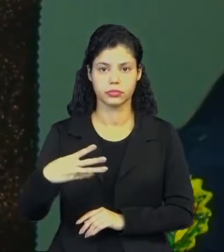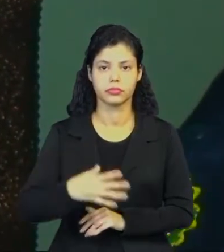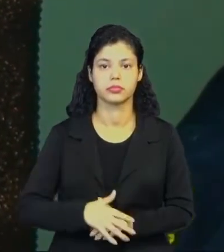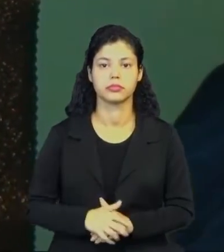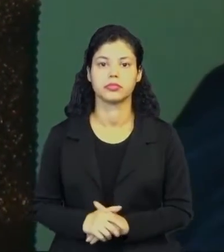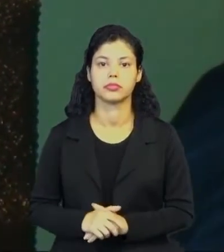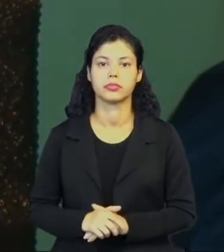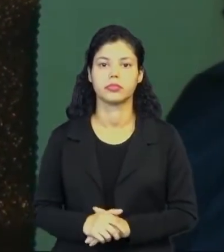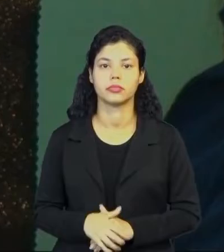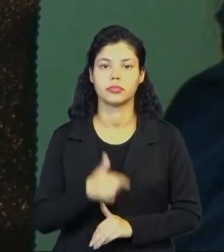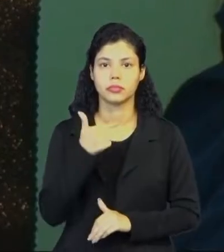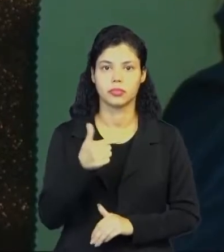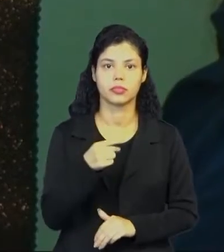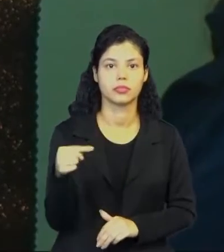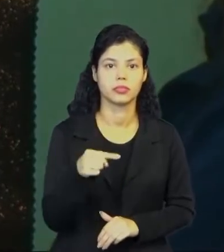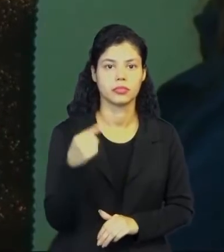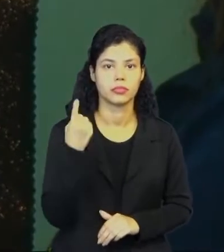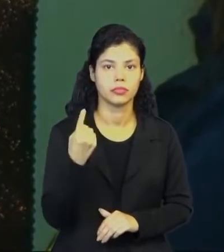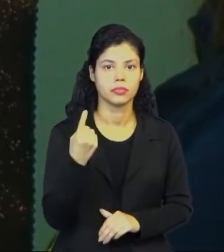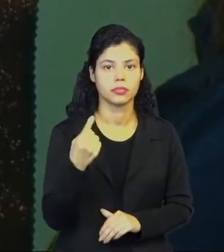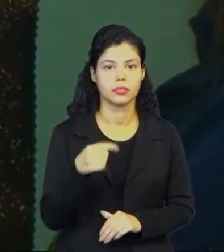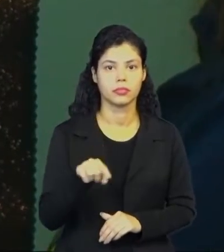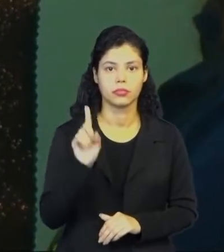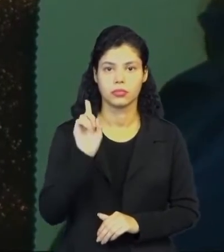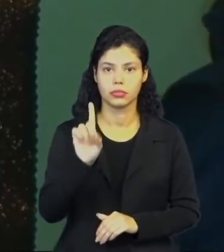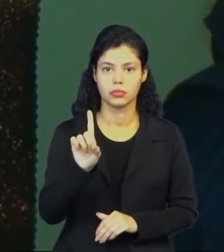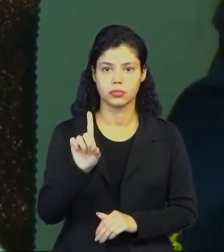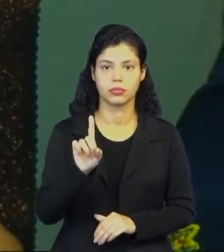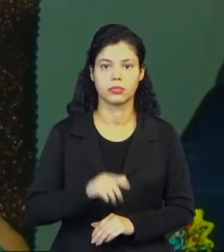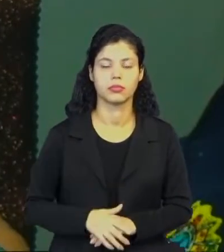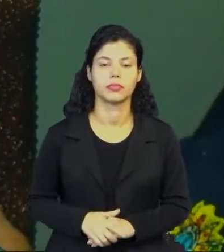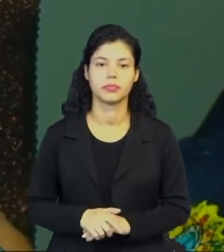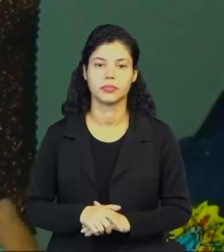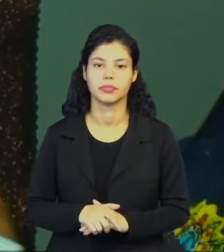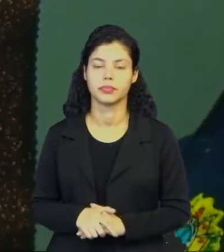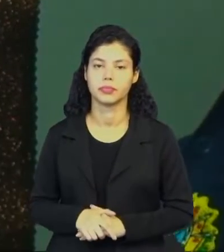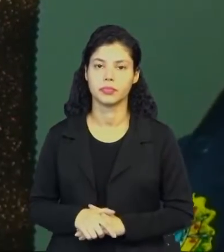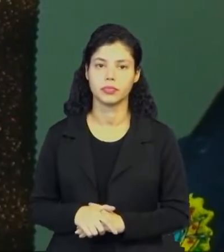3 e 2 menos 1, 1.